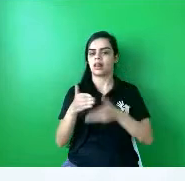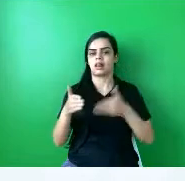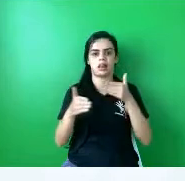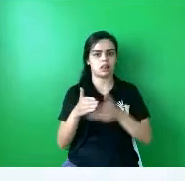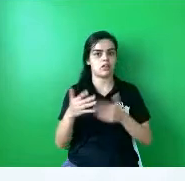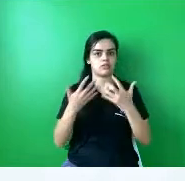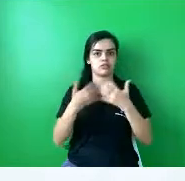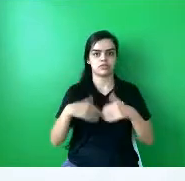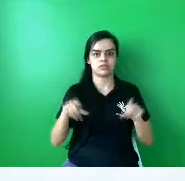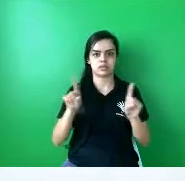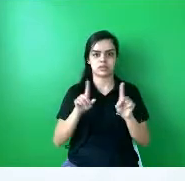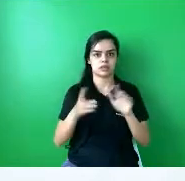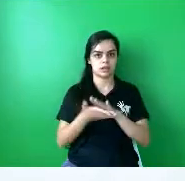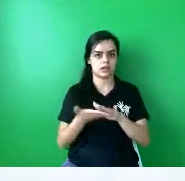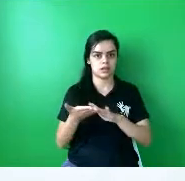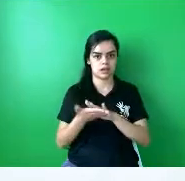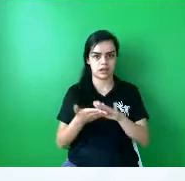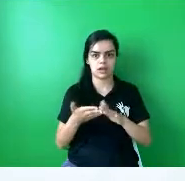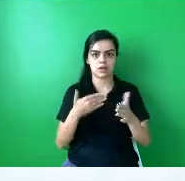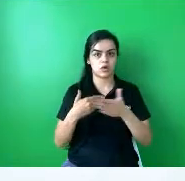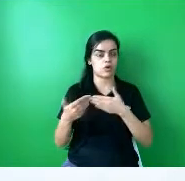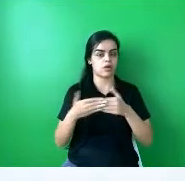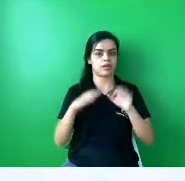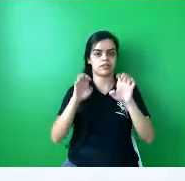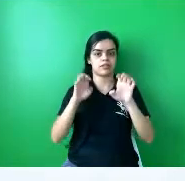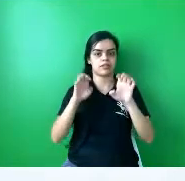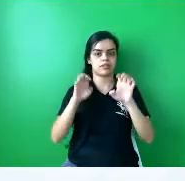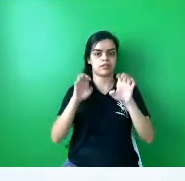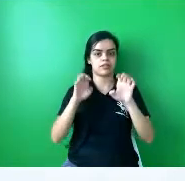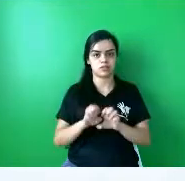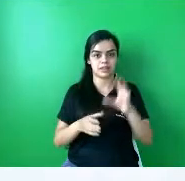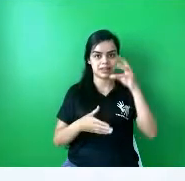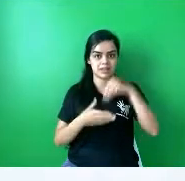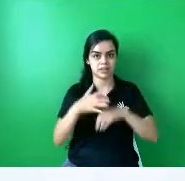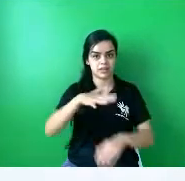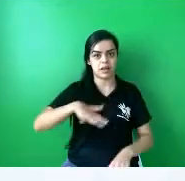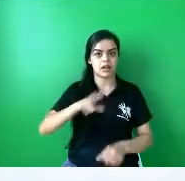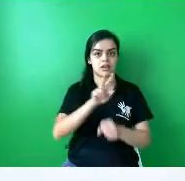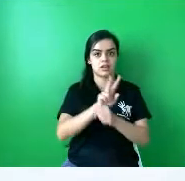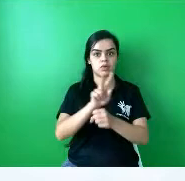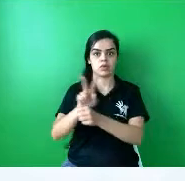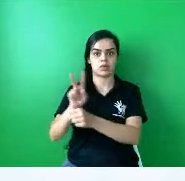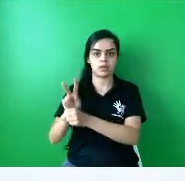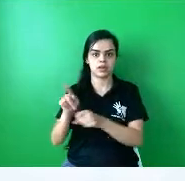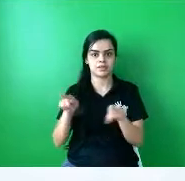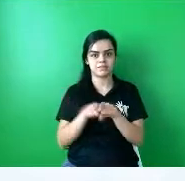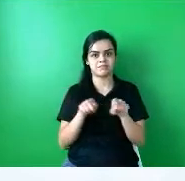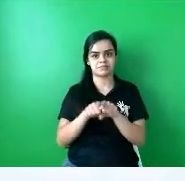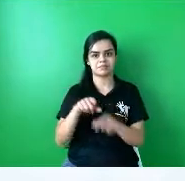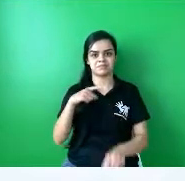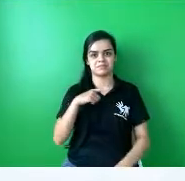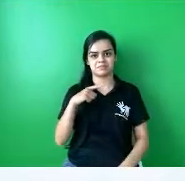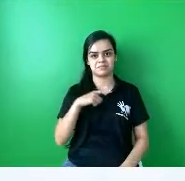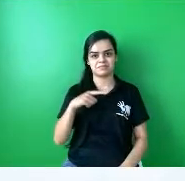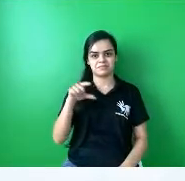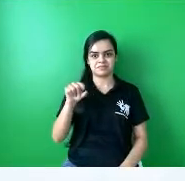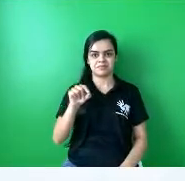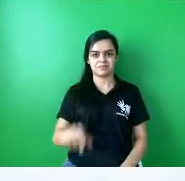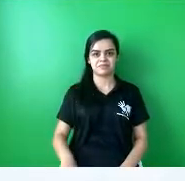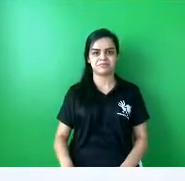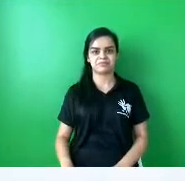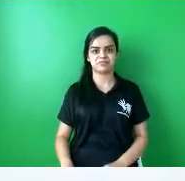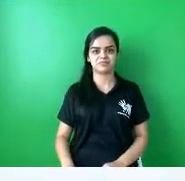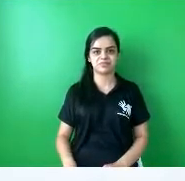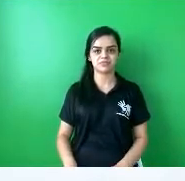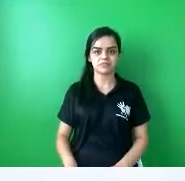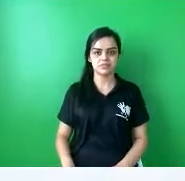de funcionamento lá, de qualquer estrutura dentro da área de preservação que eles têm. Então